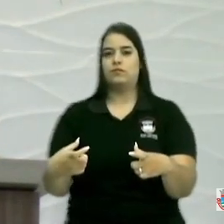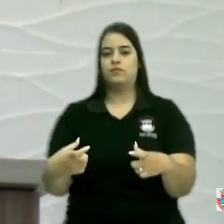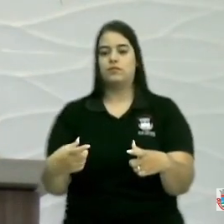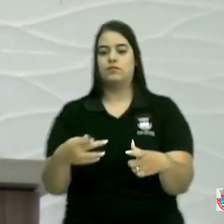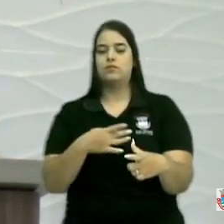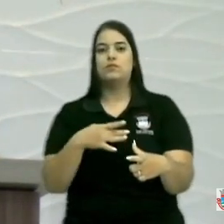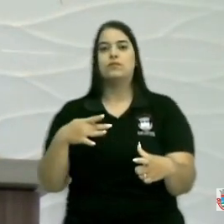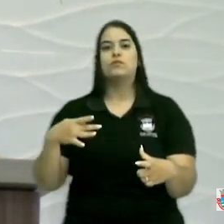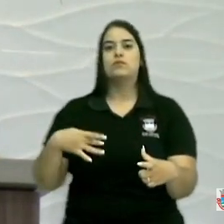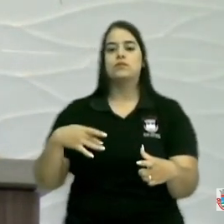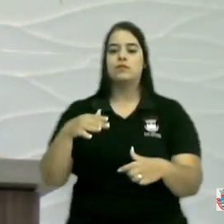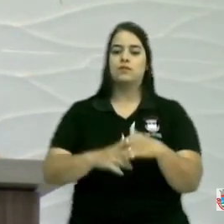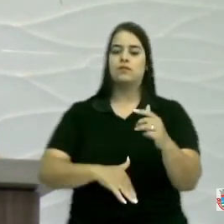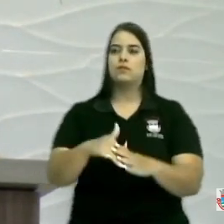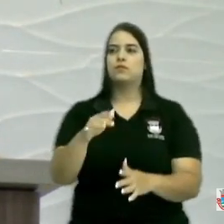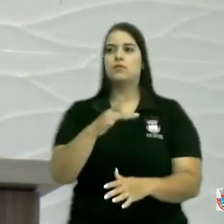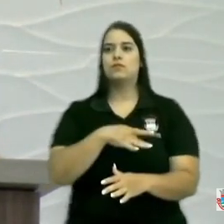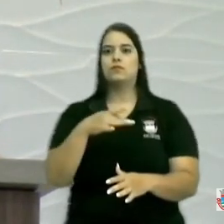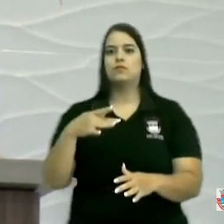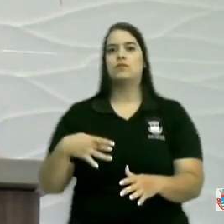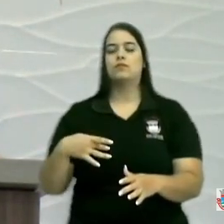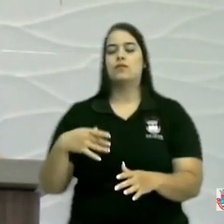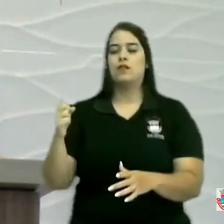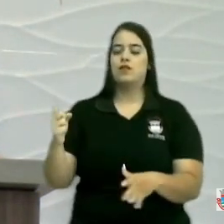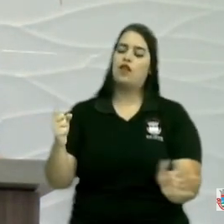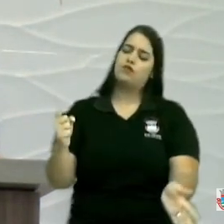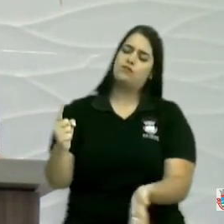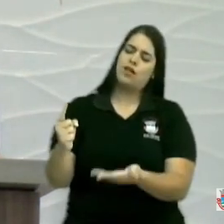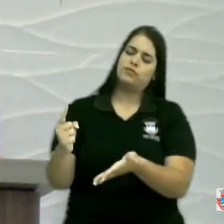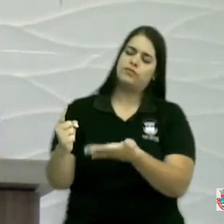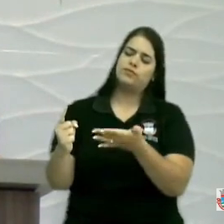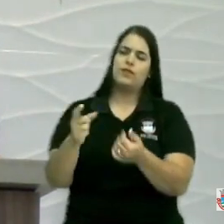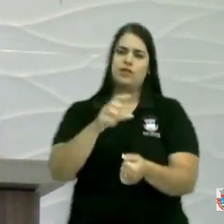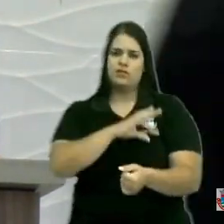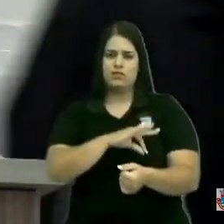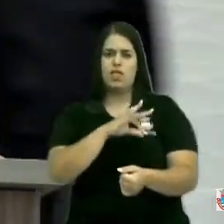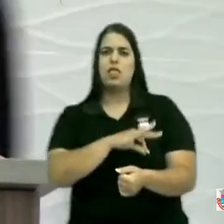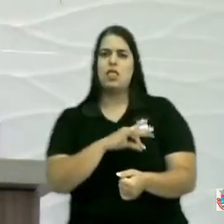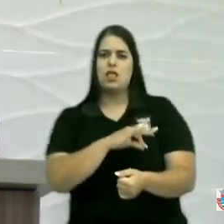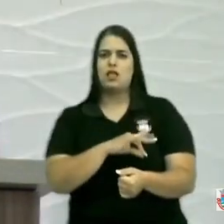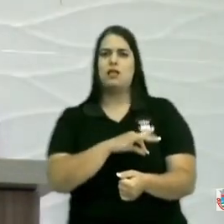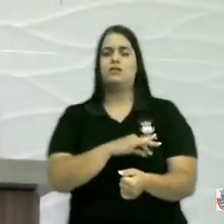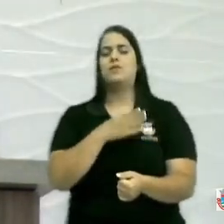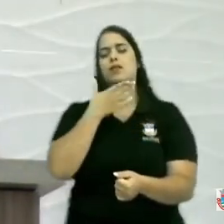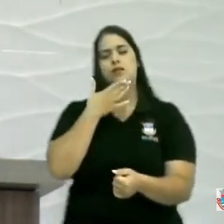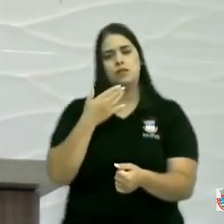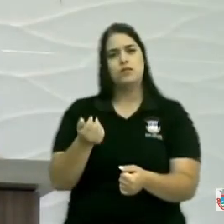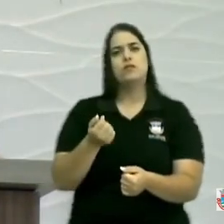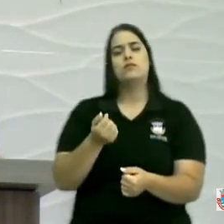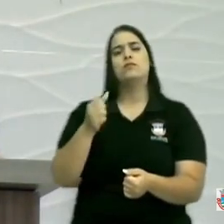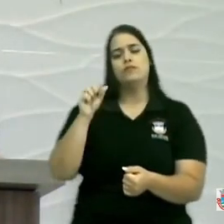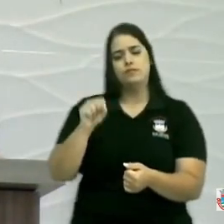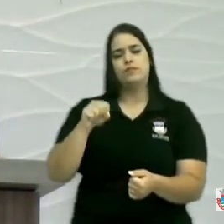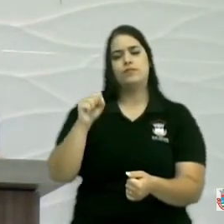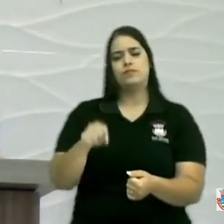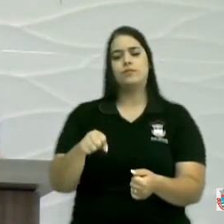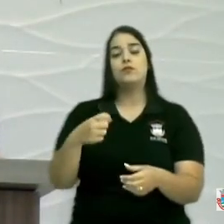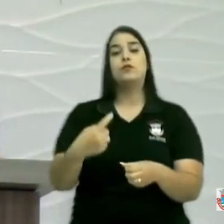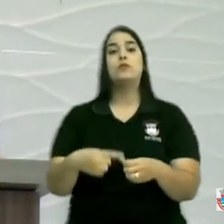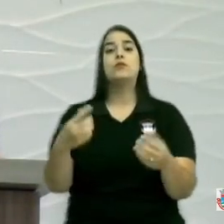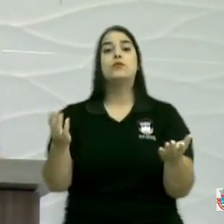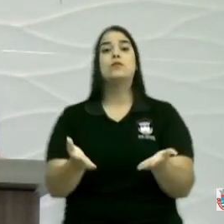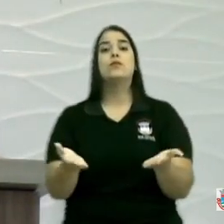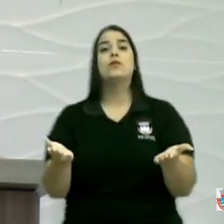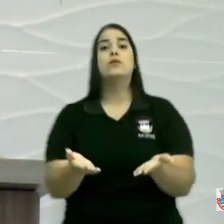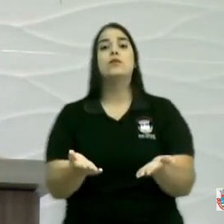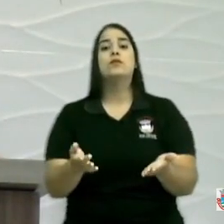saúde começaram a receber o incentivo do Previne Brasil. Então, são melhorias, sim, e que fazem com que o nosso município hoje